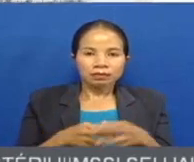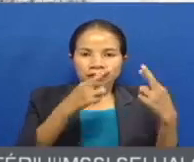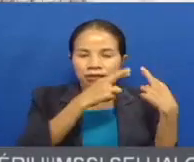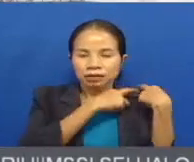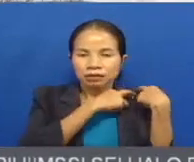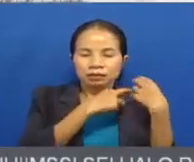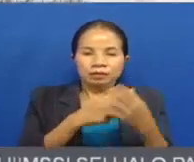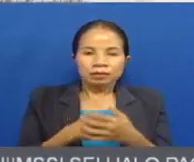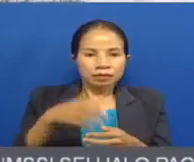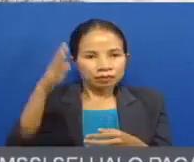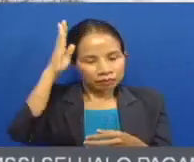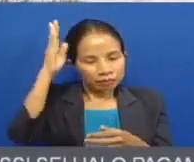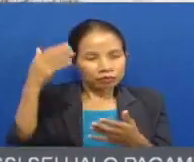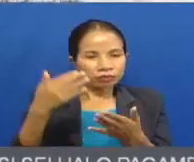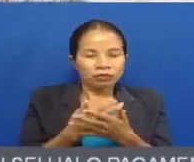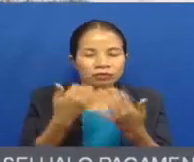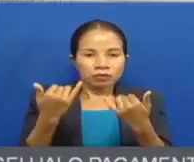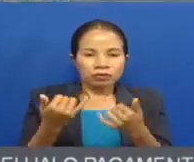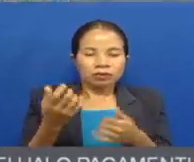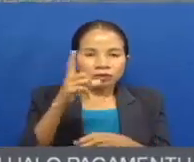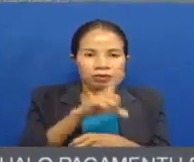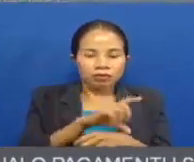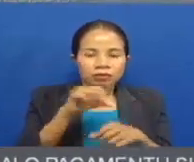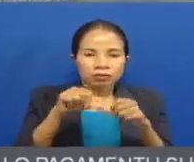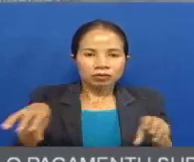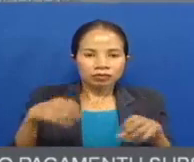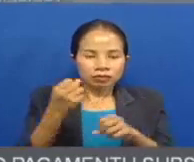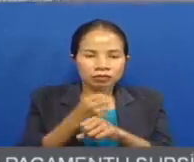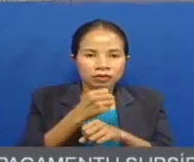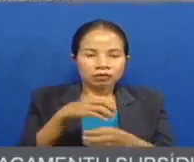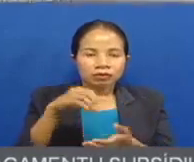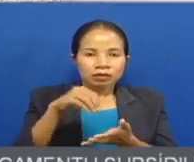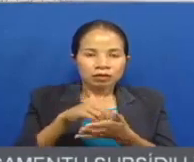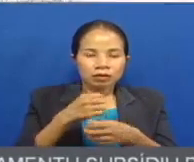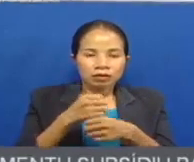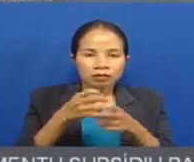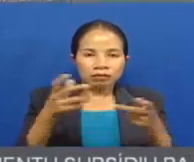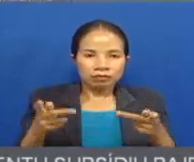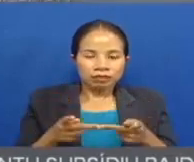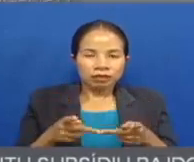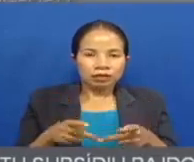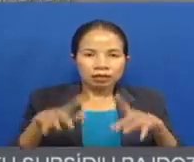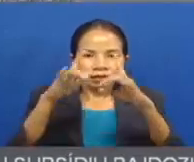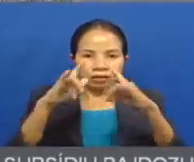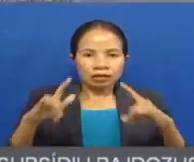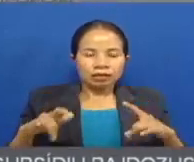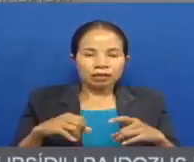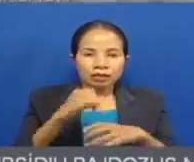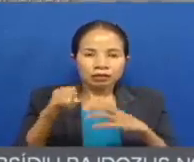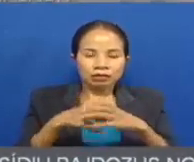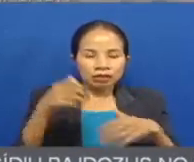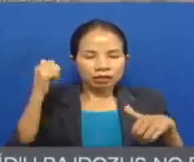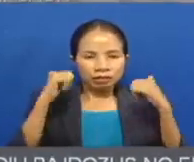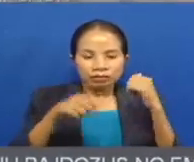Fon começa e fulancoto do Ohinlorong, continua serviço macaço de monta palco, tenda, instalação inclui atividade de